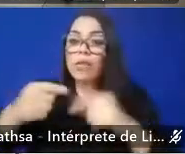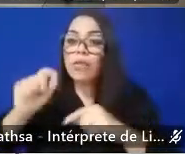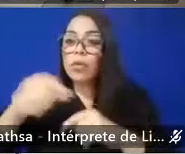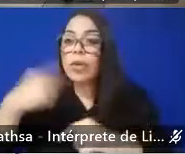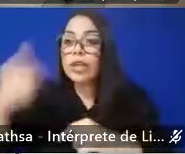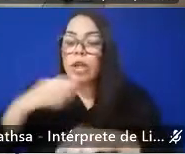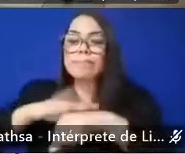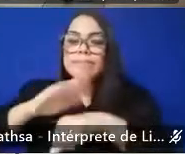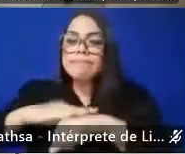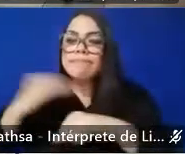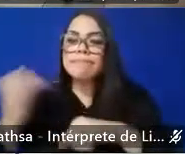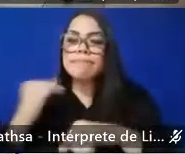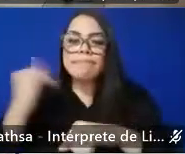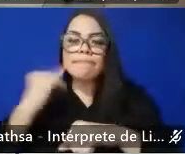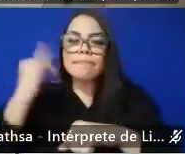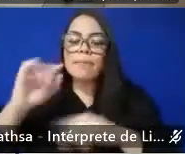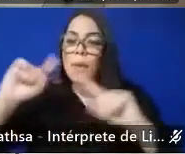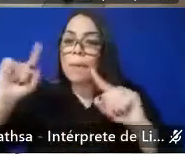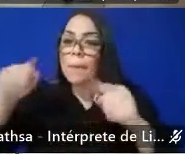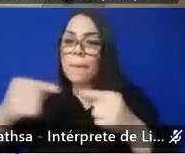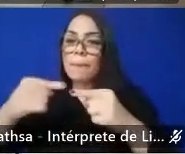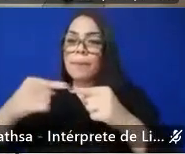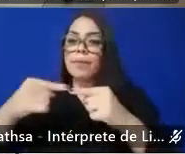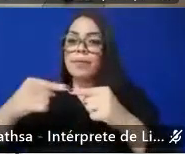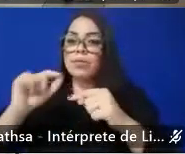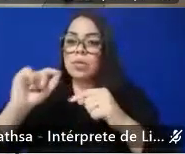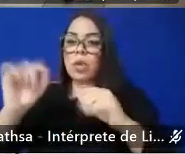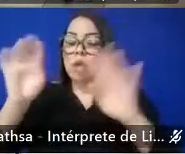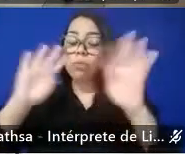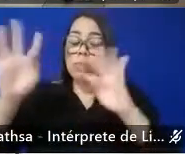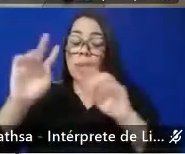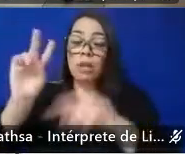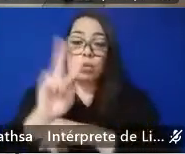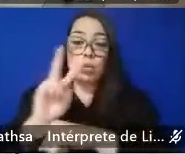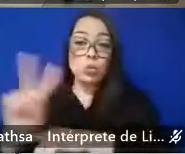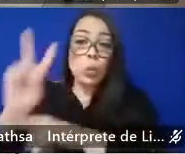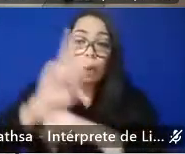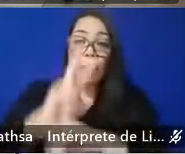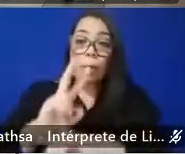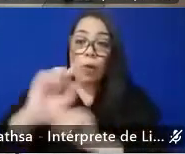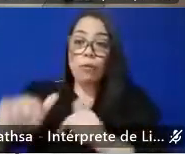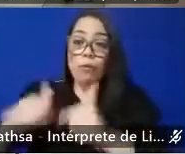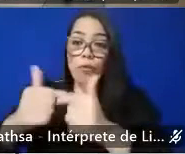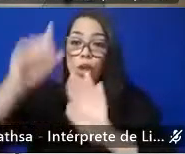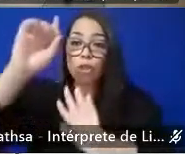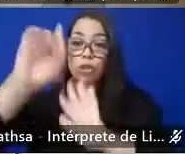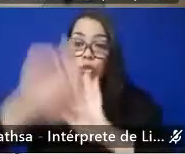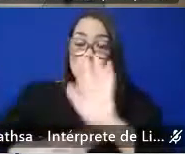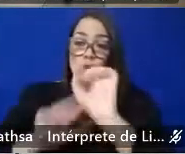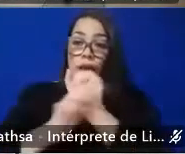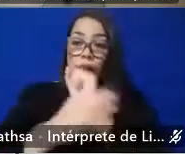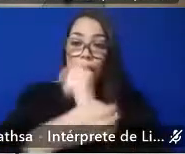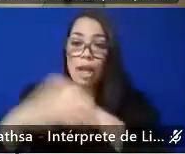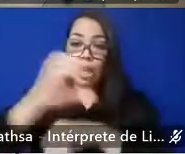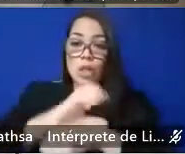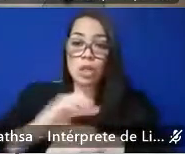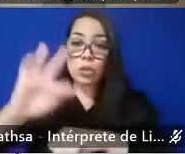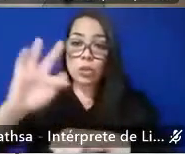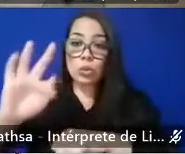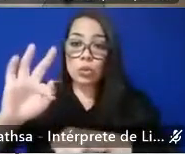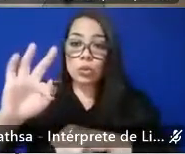missão principalmente no plano da proteção e da efetivação dos direitos das garantias constitucionais fundamentais